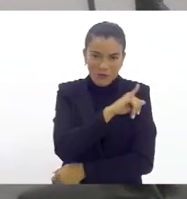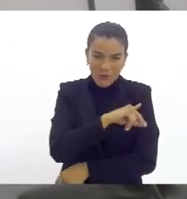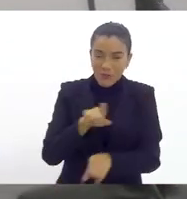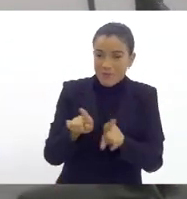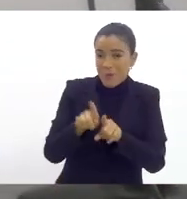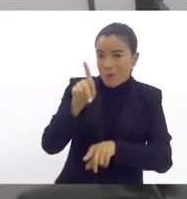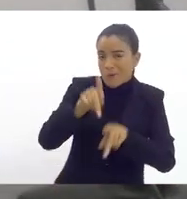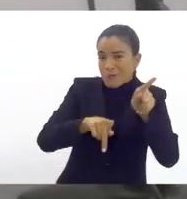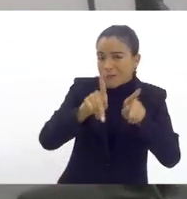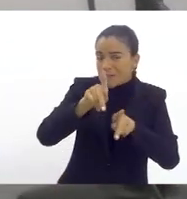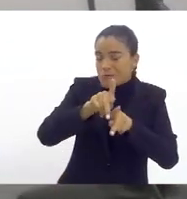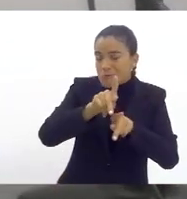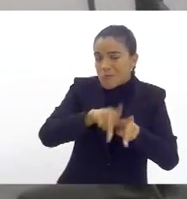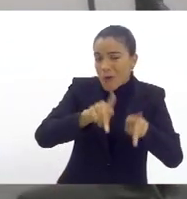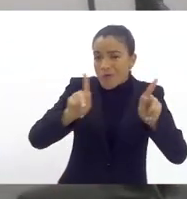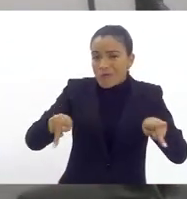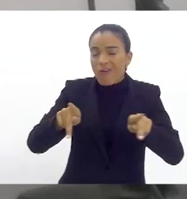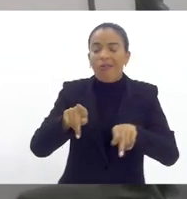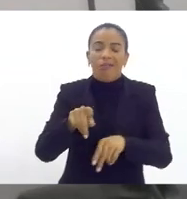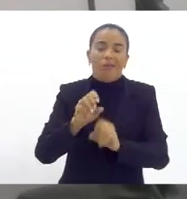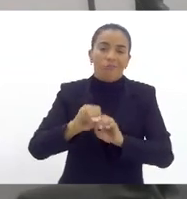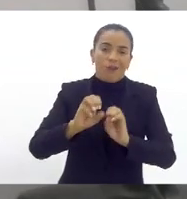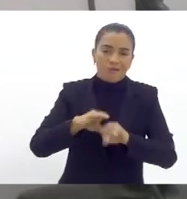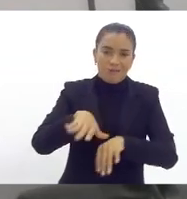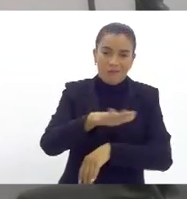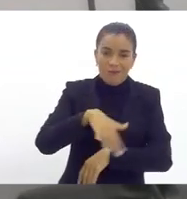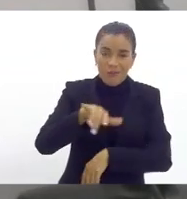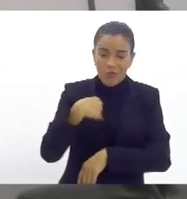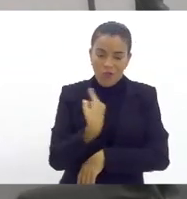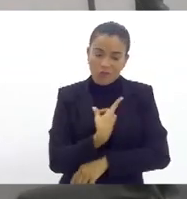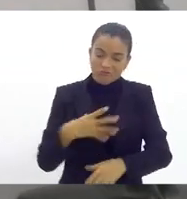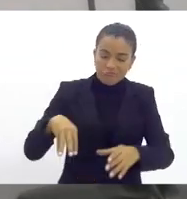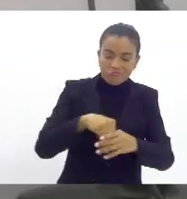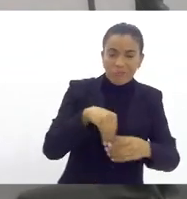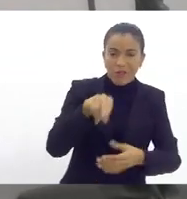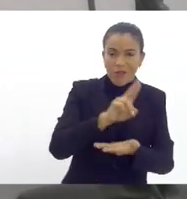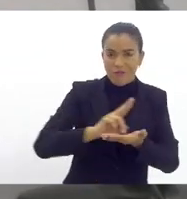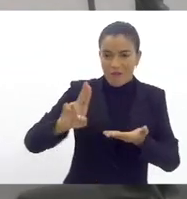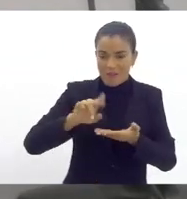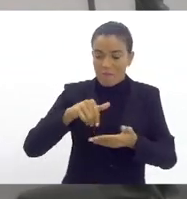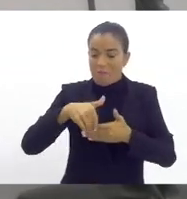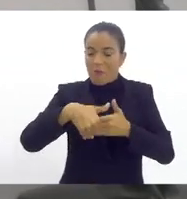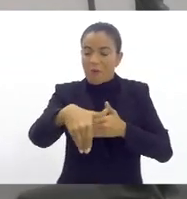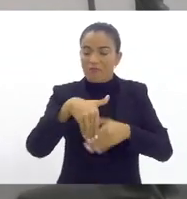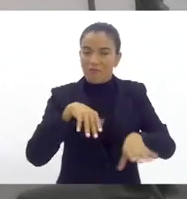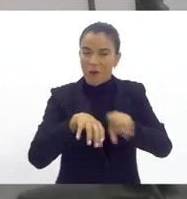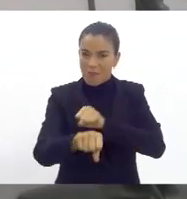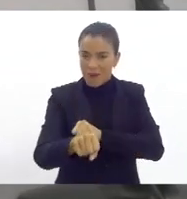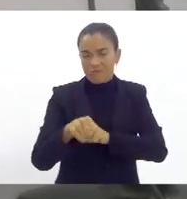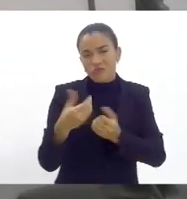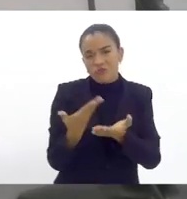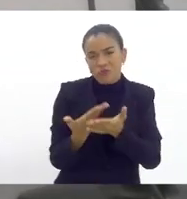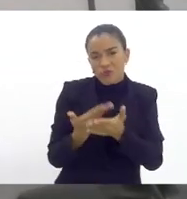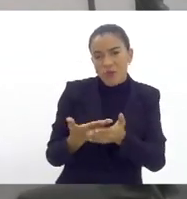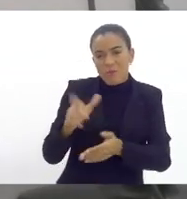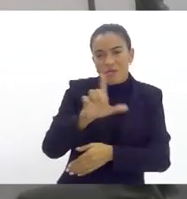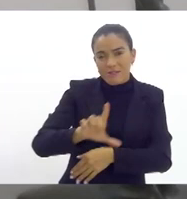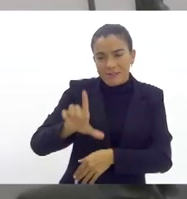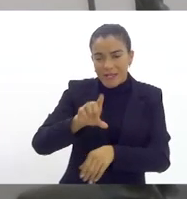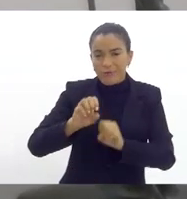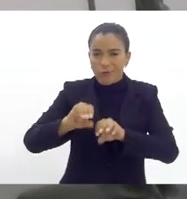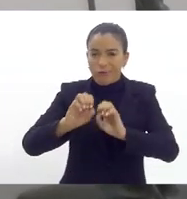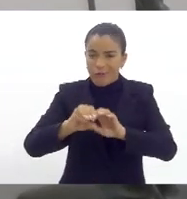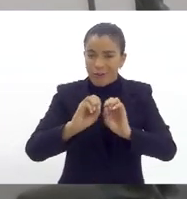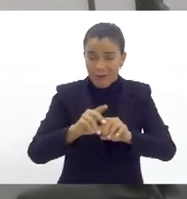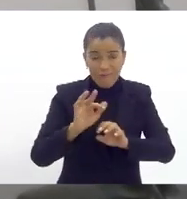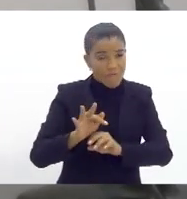educação hoje a gente que tá na universidade a gente vai se formar em muitos de nós fazemos licenciaturas em um dia vamos estar